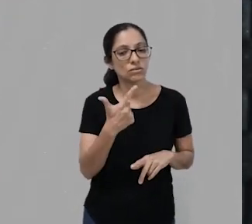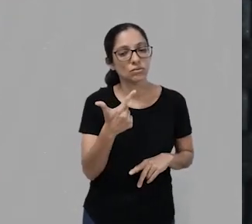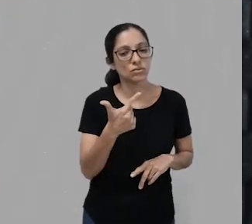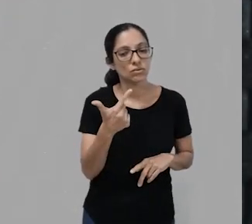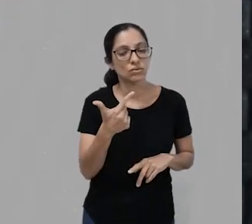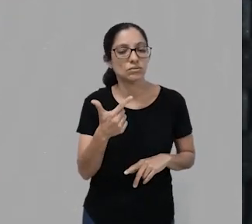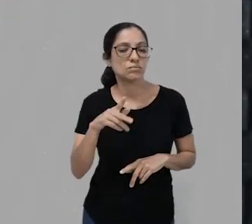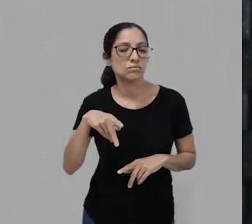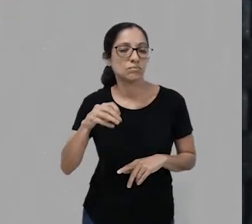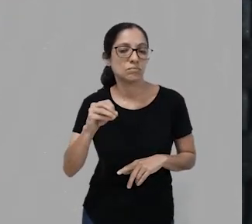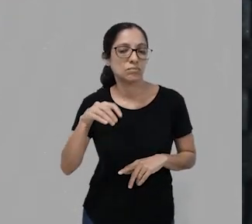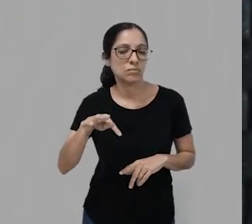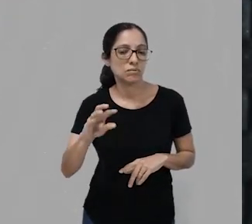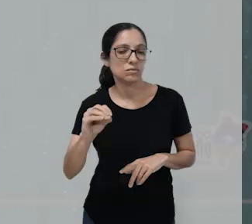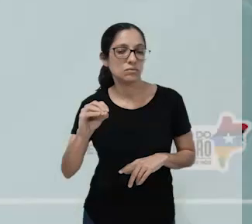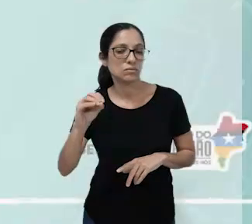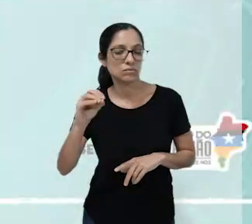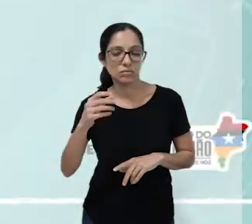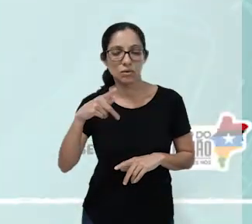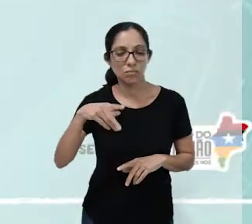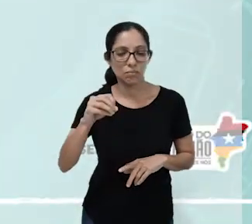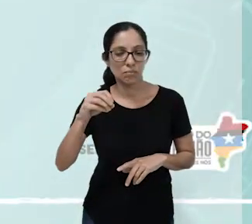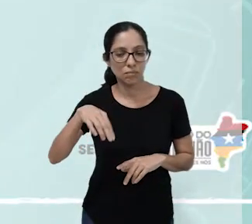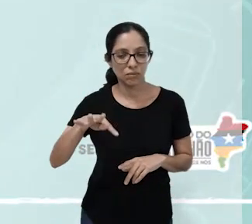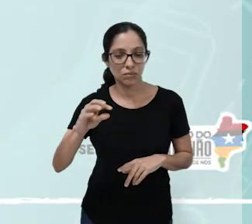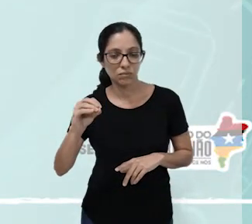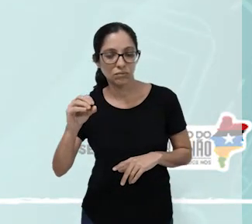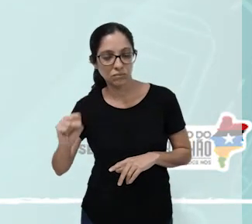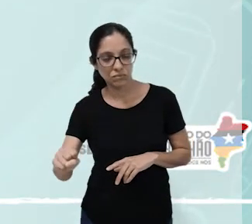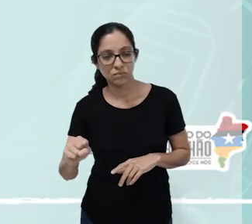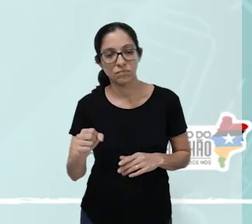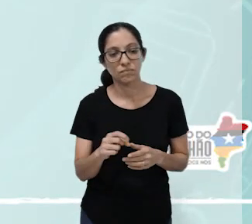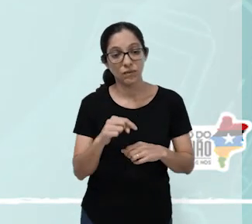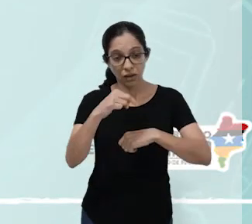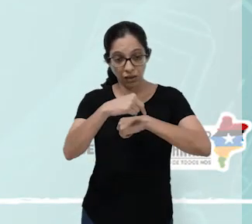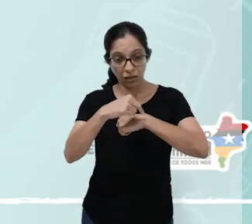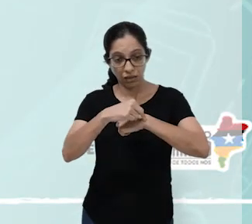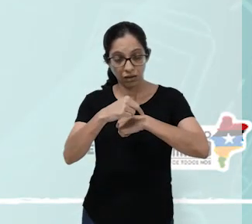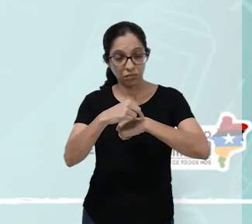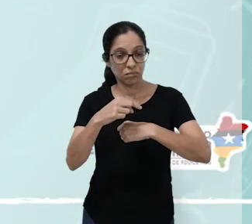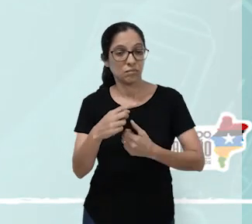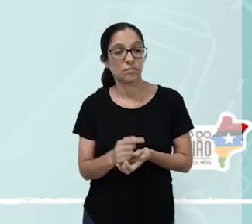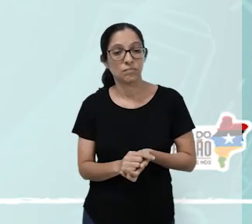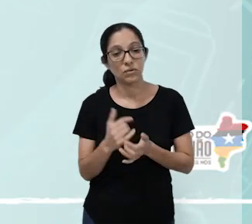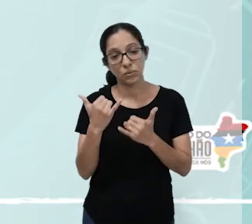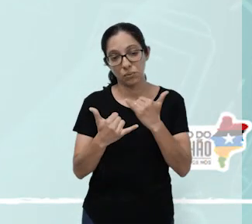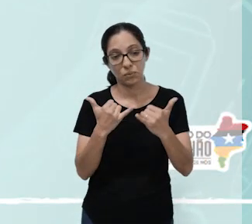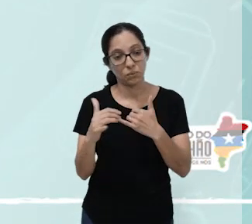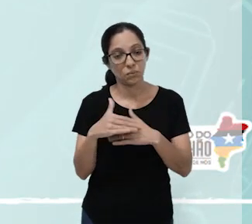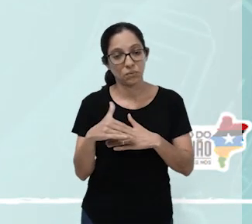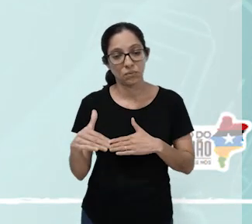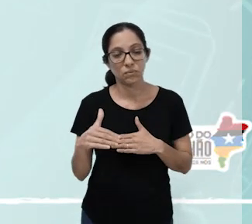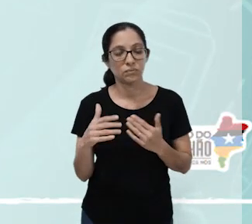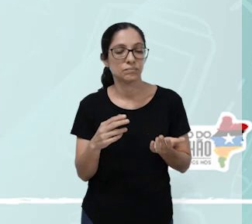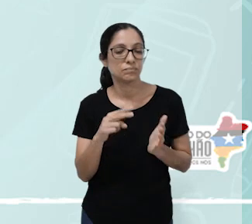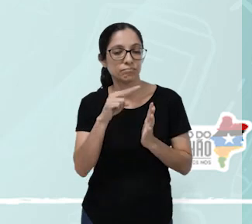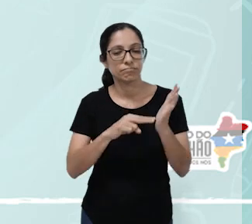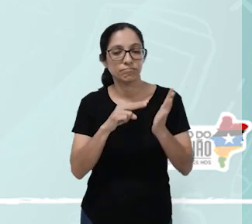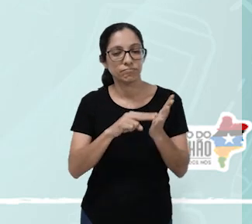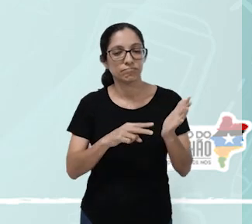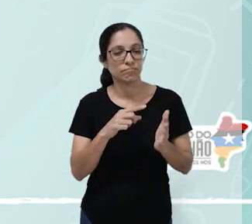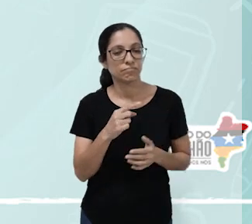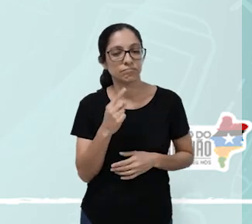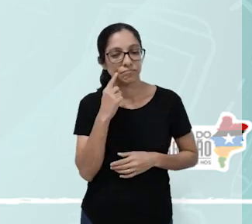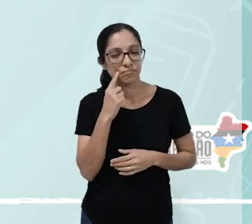pontos. Tempo durante o jogo. Sempre que o primeiro jogador ou dupla atingir 11 pontos, um tempo